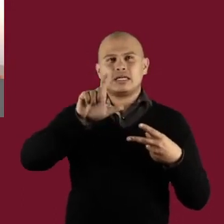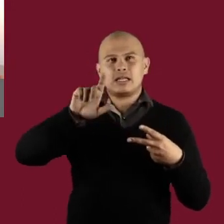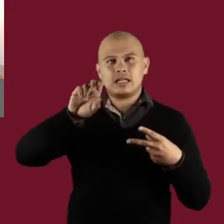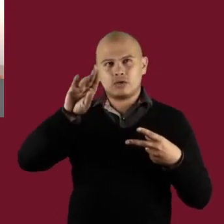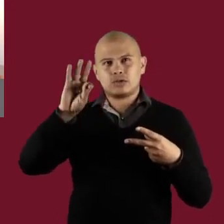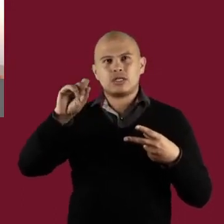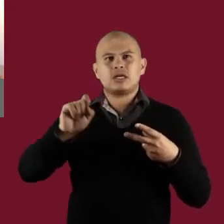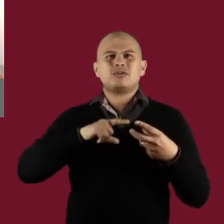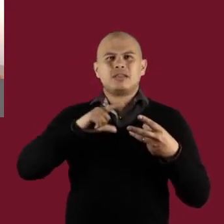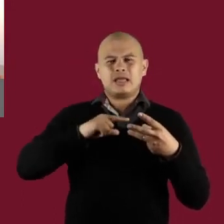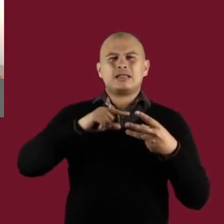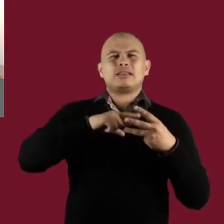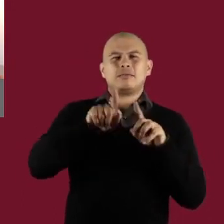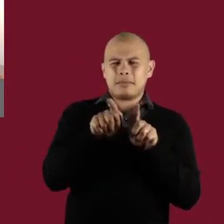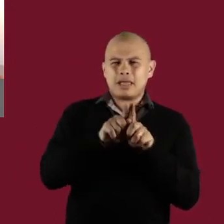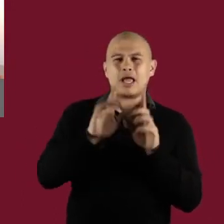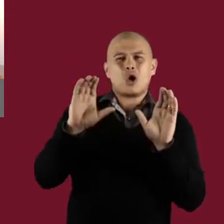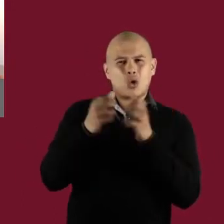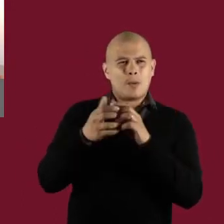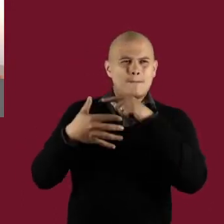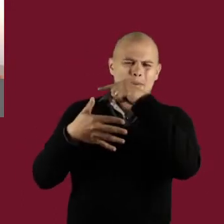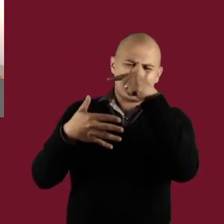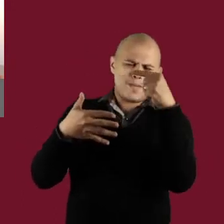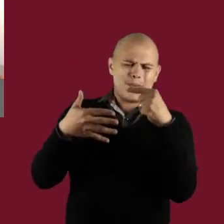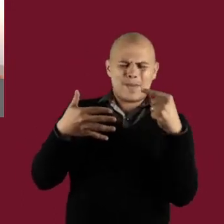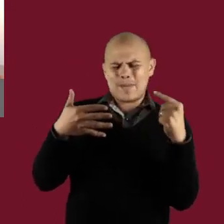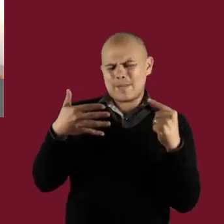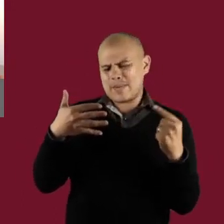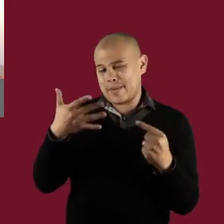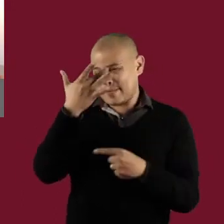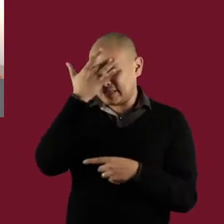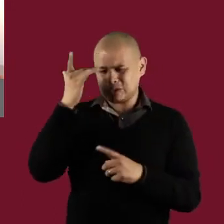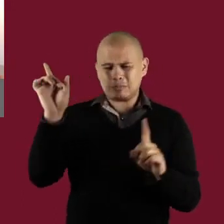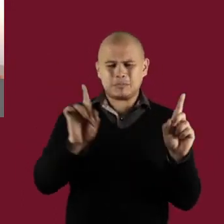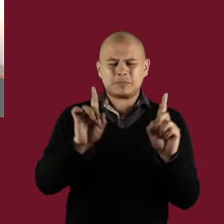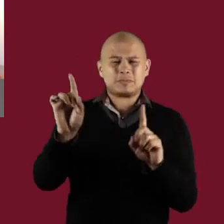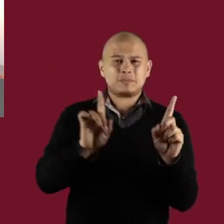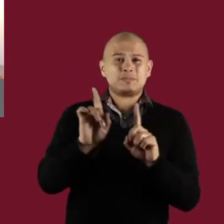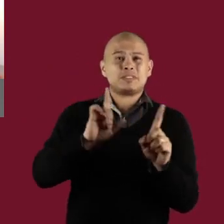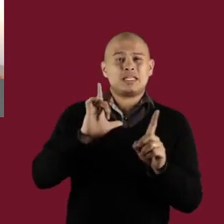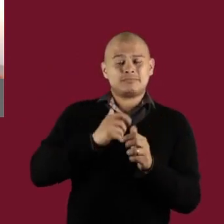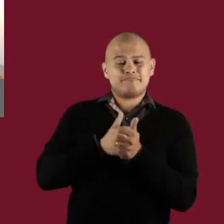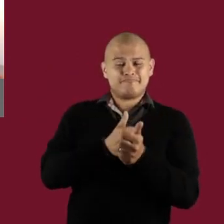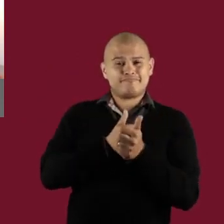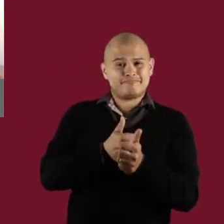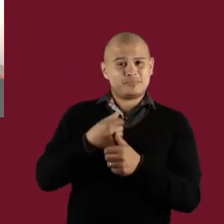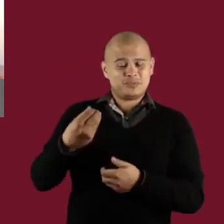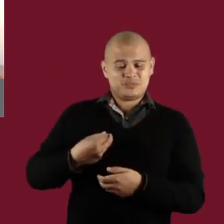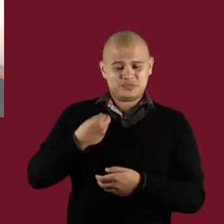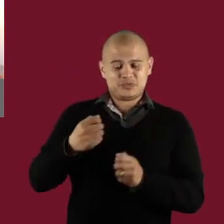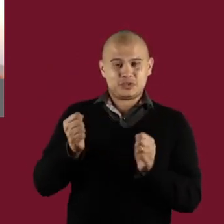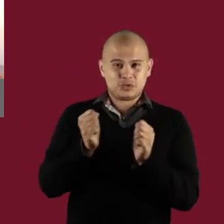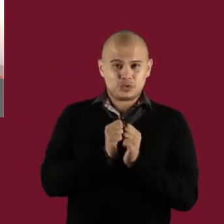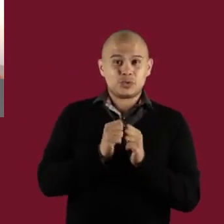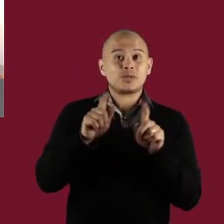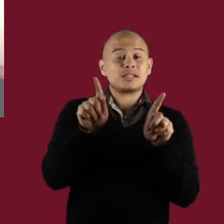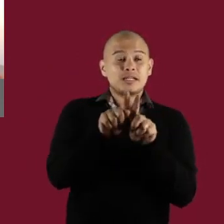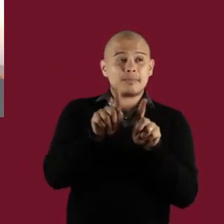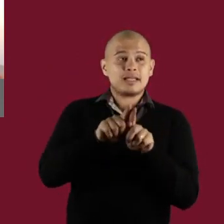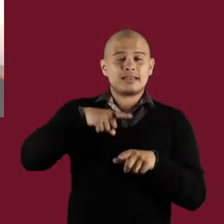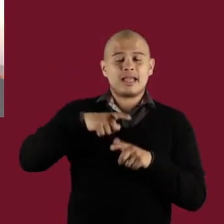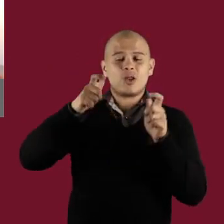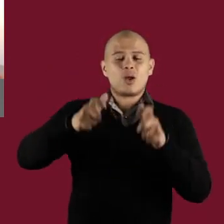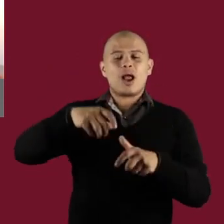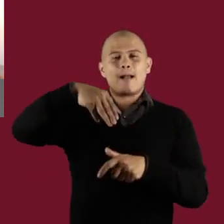Paula Moreiro, Leda Letra, que estão nos acompanhando também nesse momento. E temos ali em Maputo, Moçambique, pela hora já está